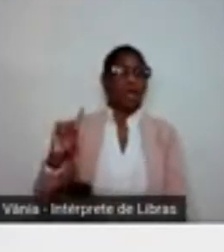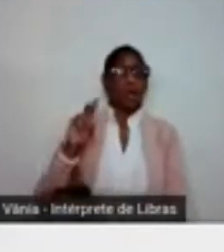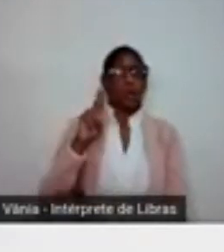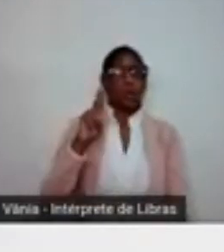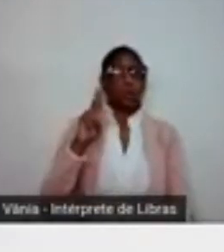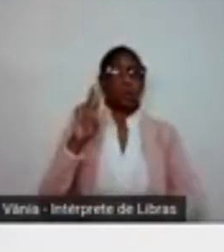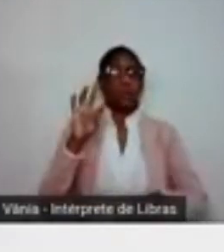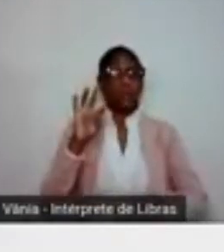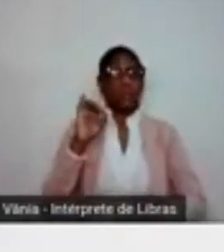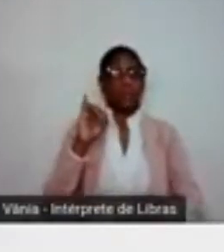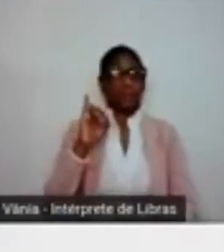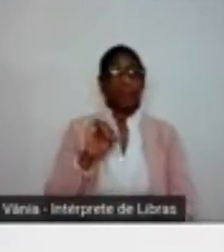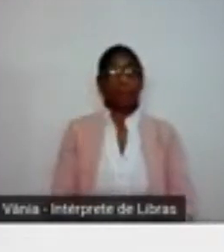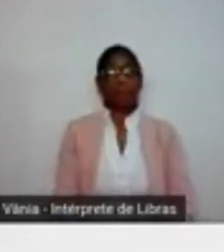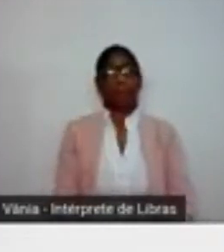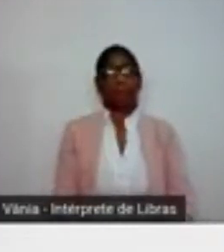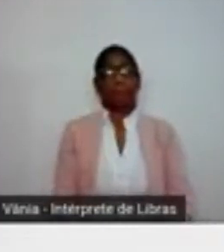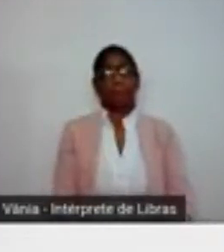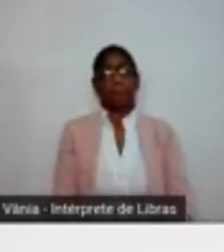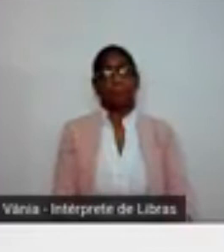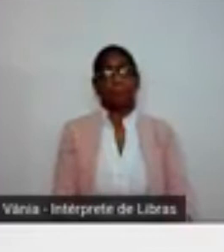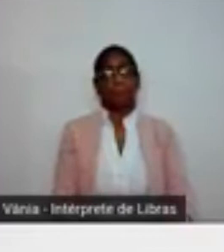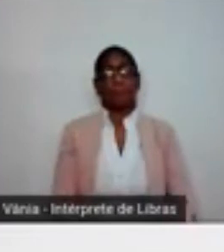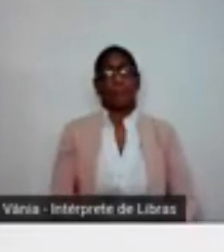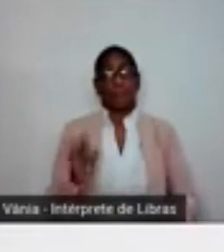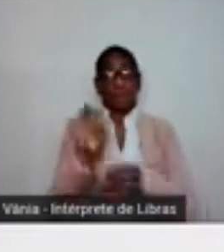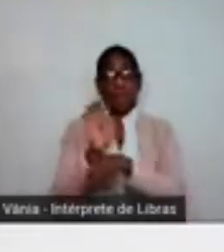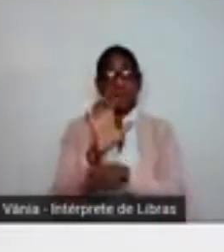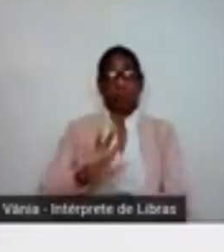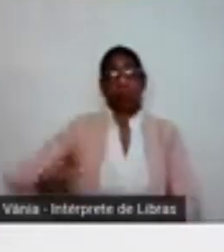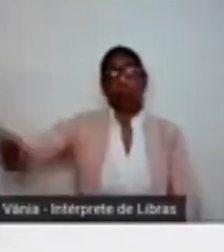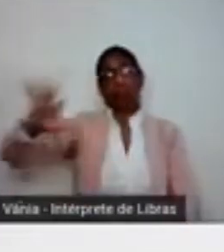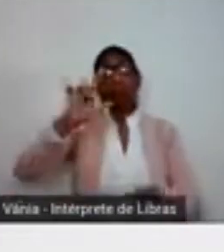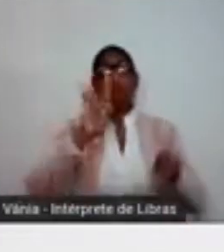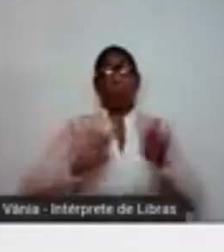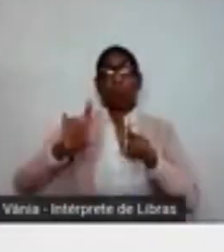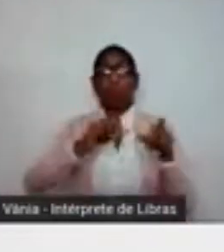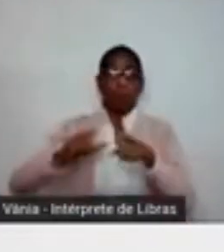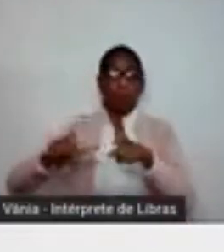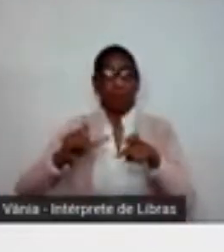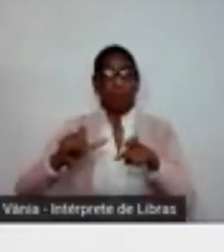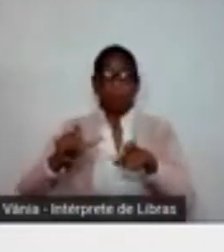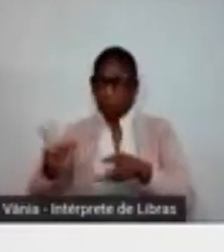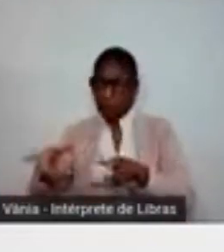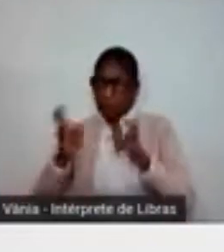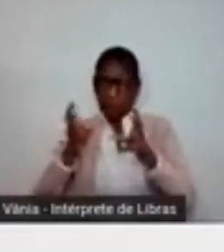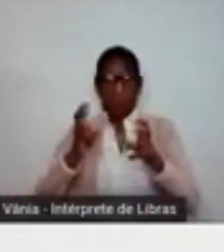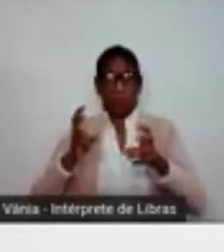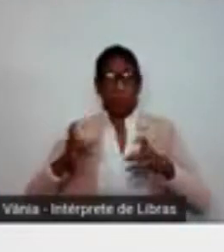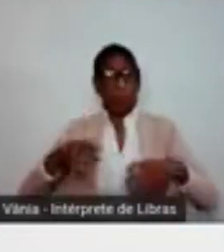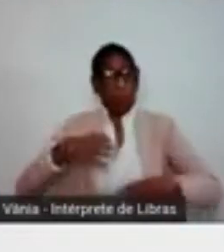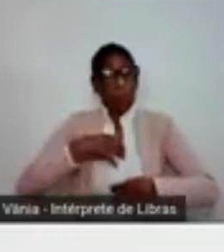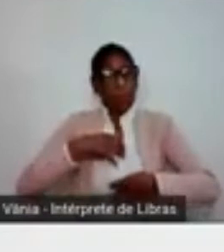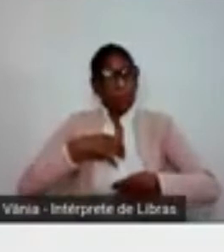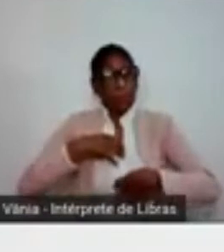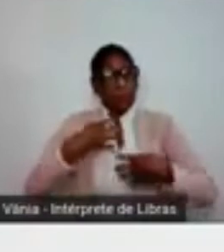pessoal ficar por dentro aí do que se passa no estado como um todo. Algumas regiões observam um tipo de comportamento, né?